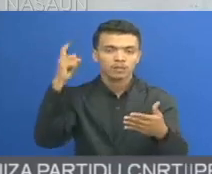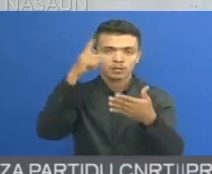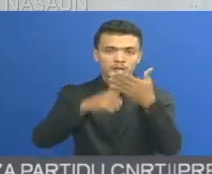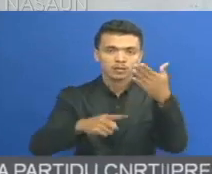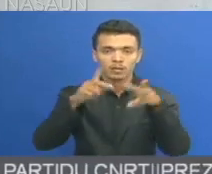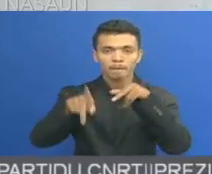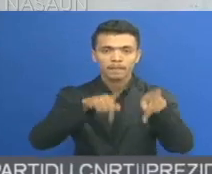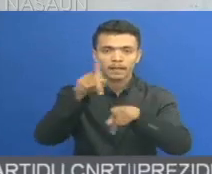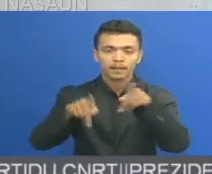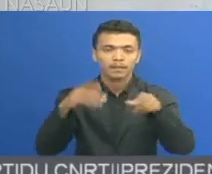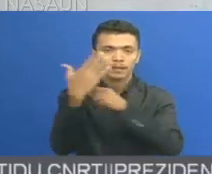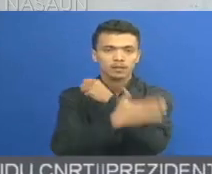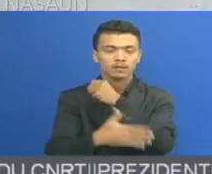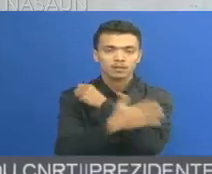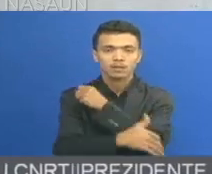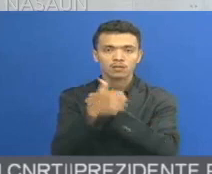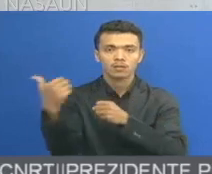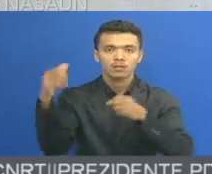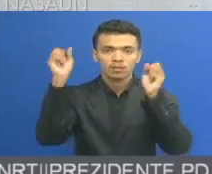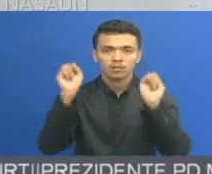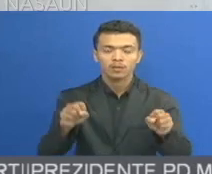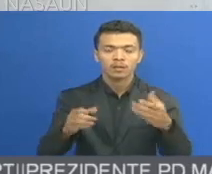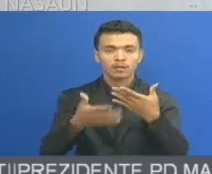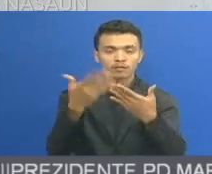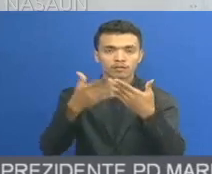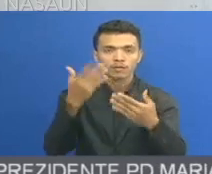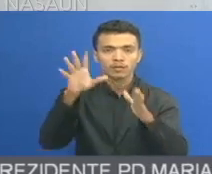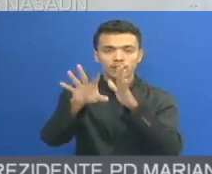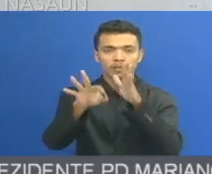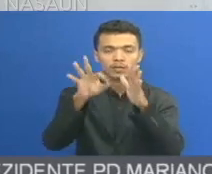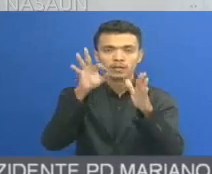cidadão estrangeiro, balo, ele facilmente retam